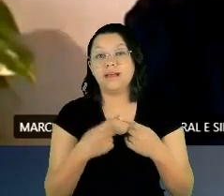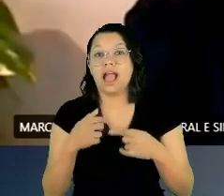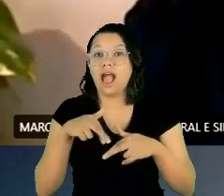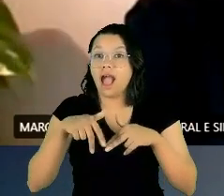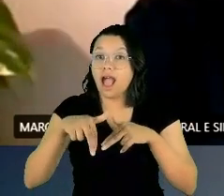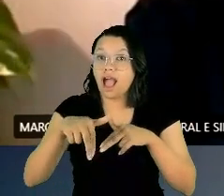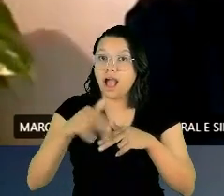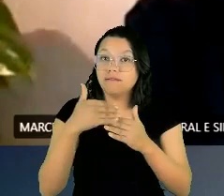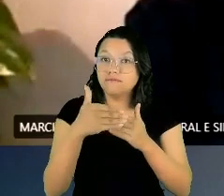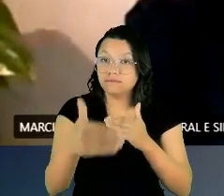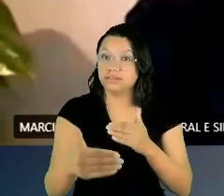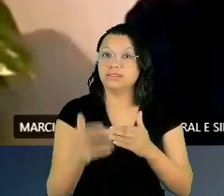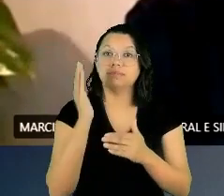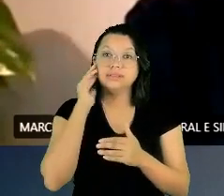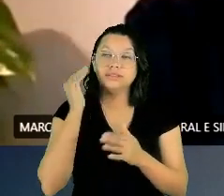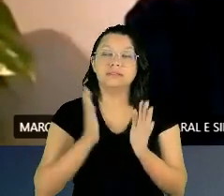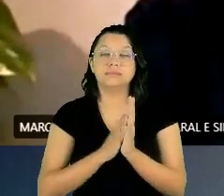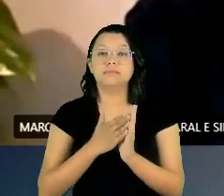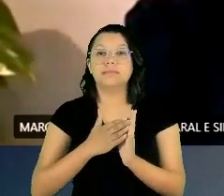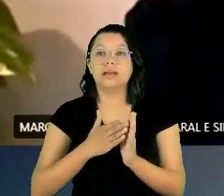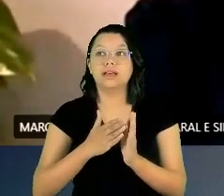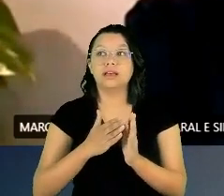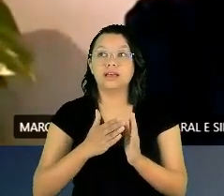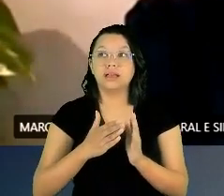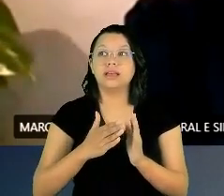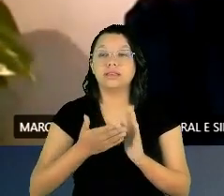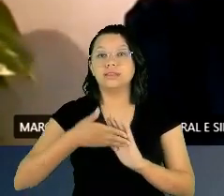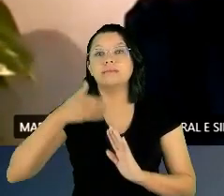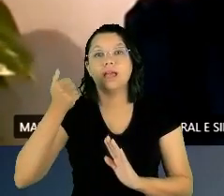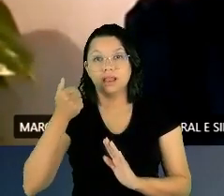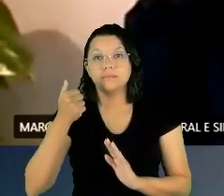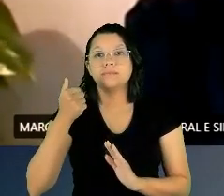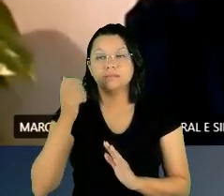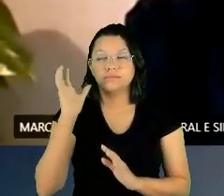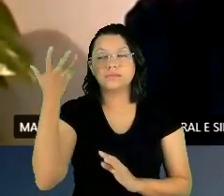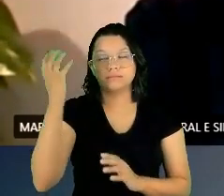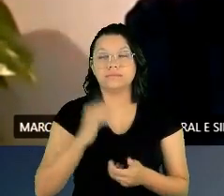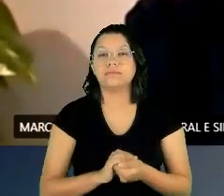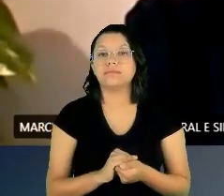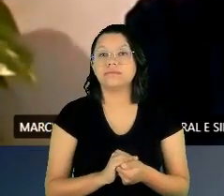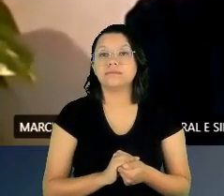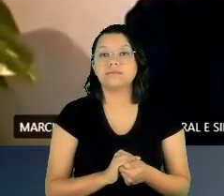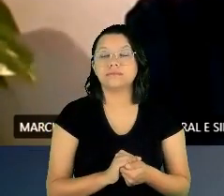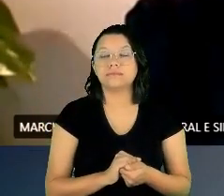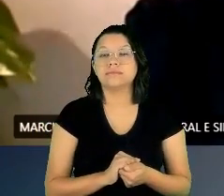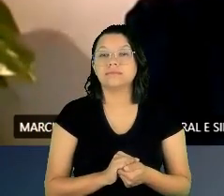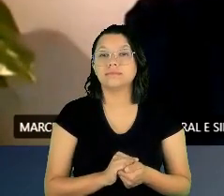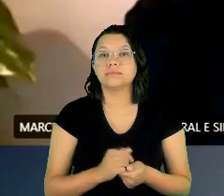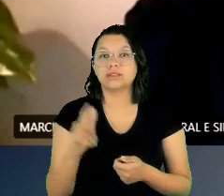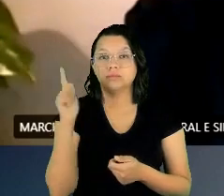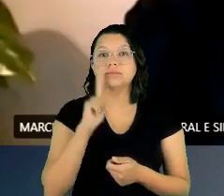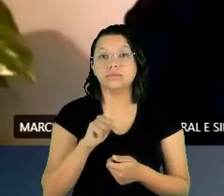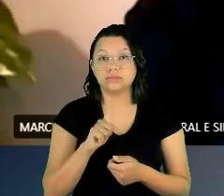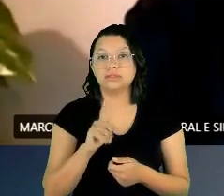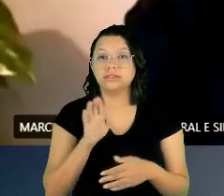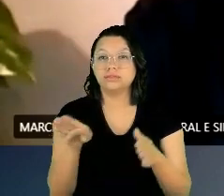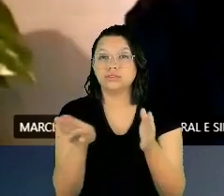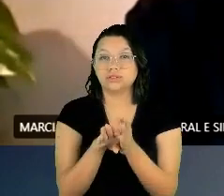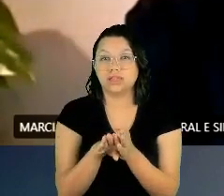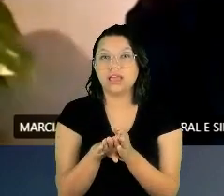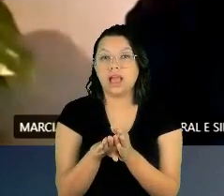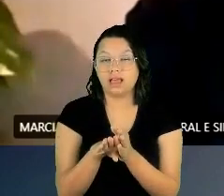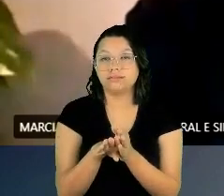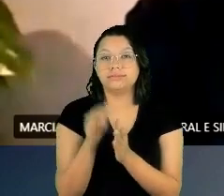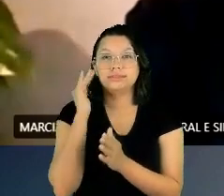mas estamos caminhando para entender melhor tomada de decisão e entrando outras áreas do saber, a gente está conseguindo galgar níveis